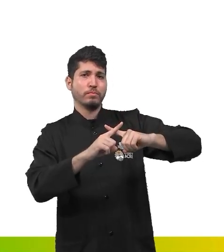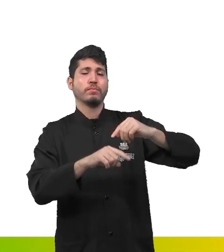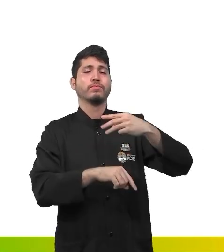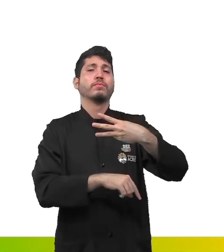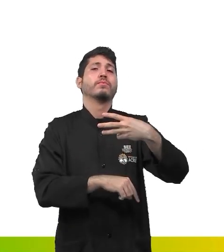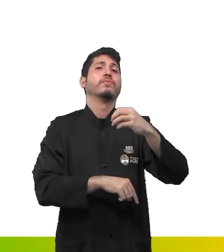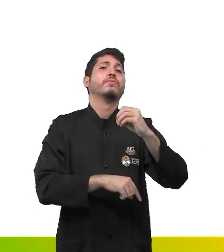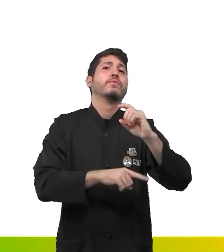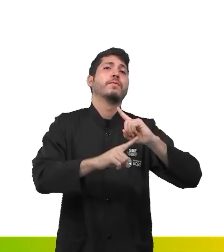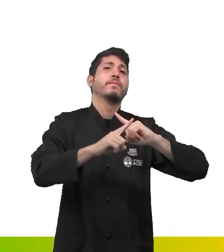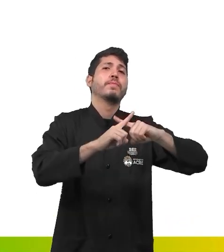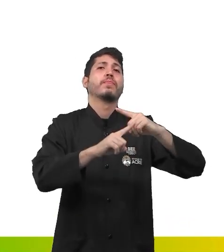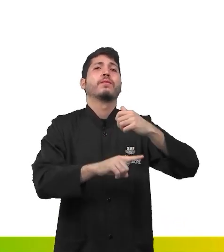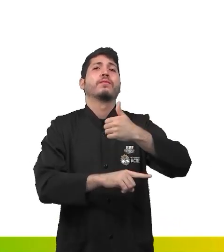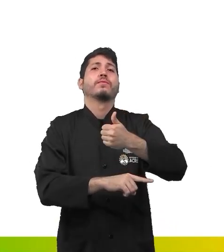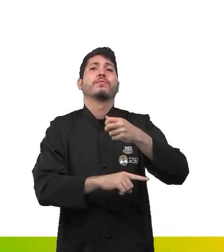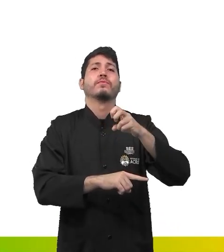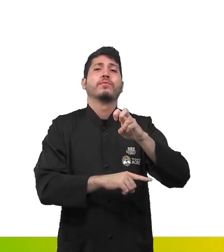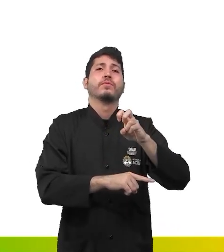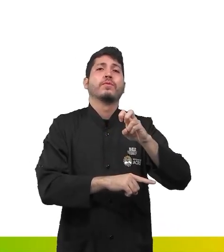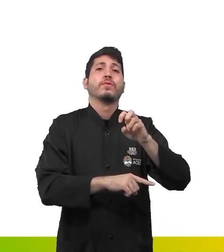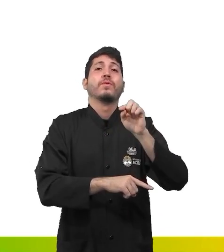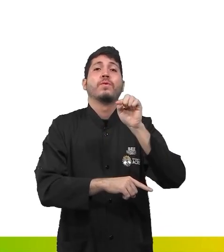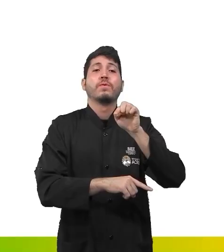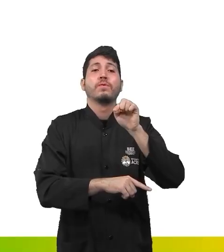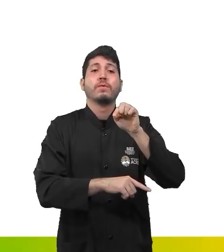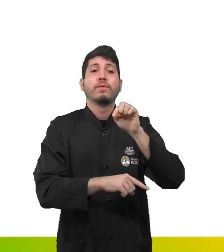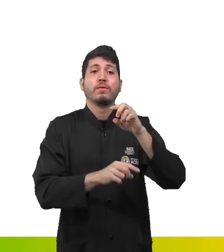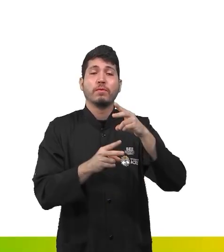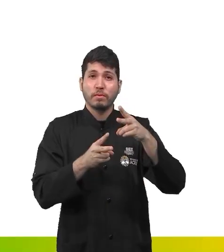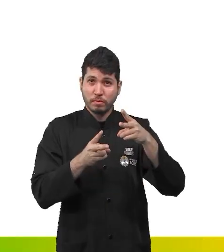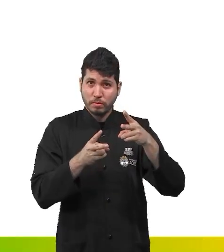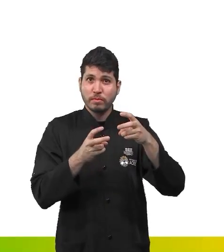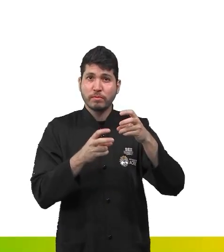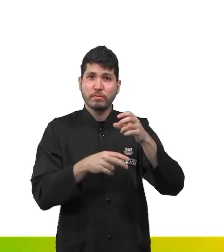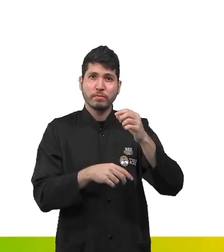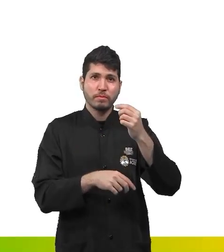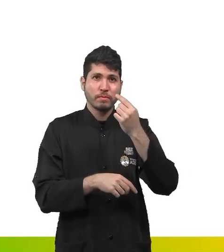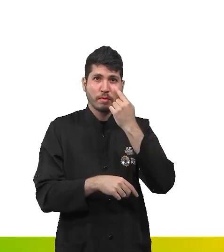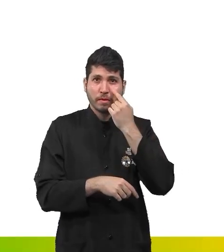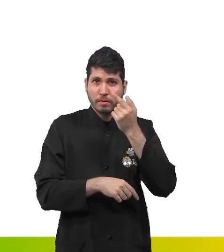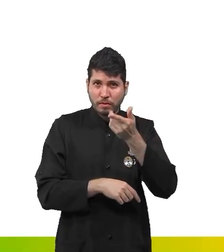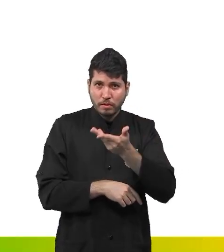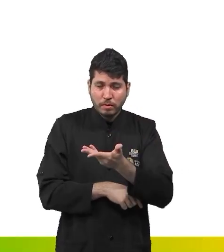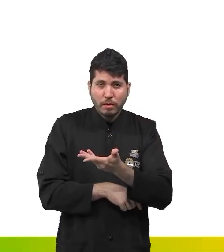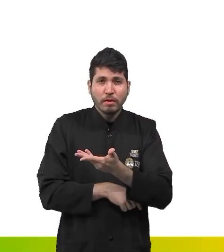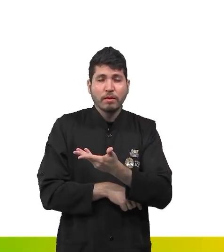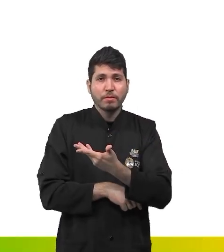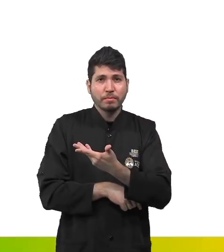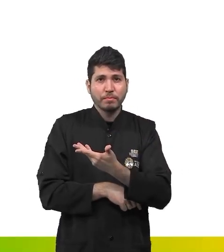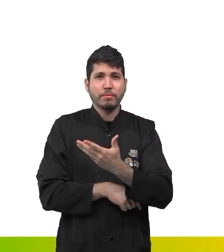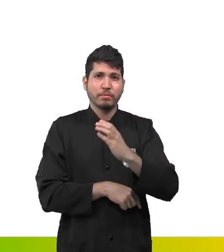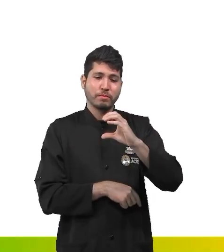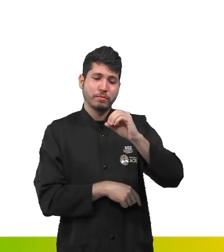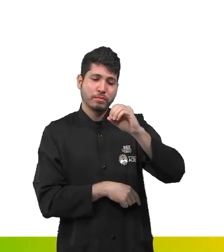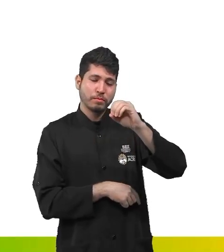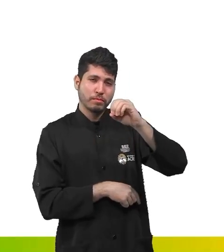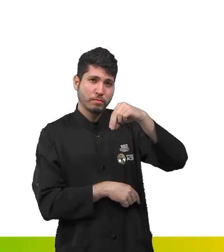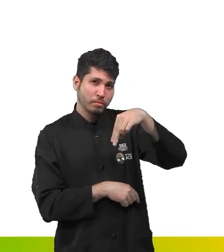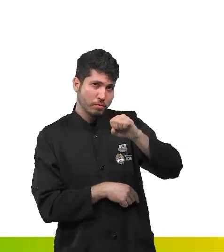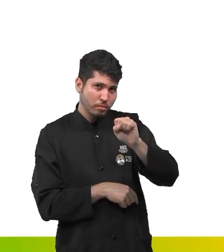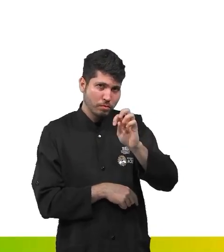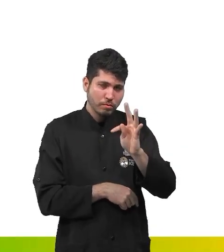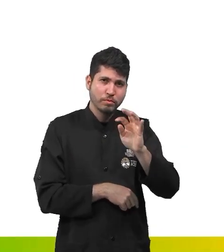15. Olha a constante aparecendo aqui, que eu expliquei para vocês. Essa constante sempre